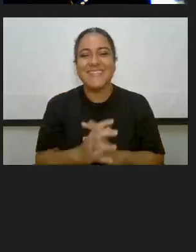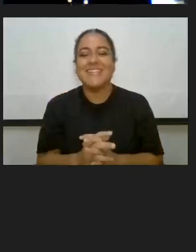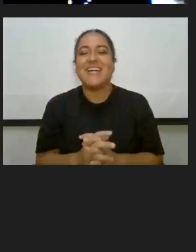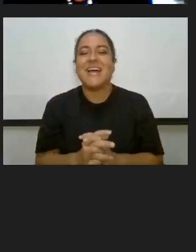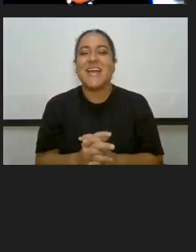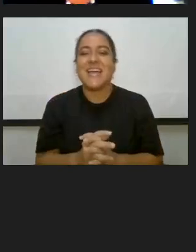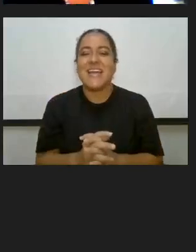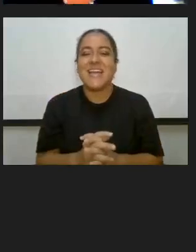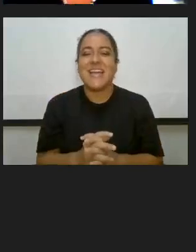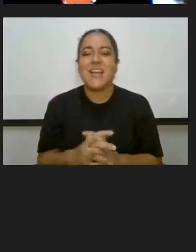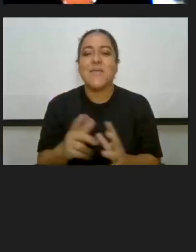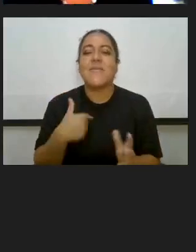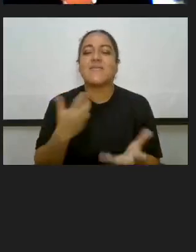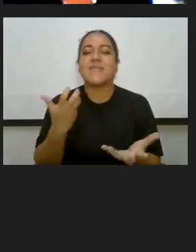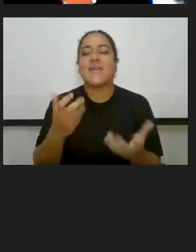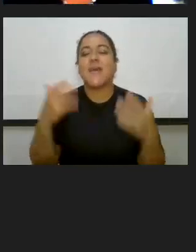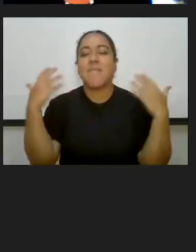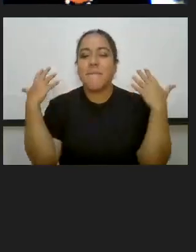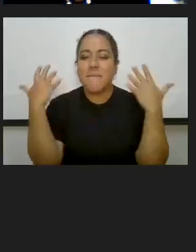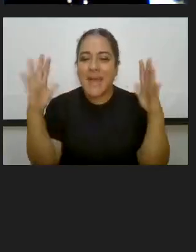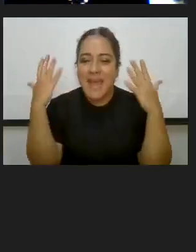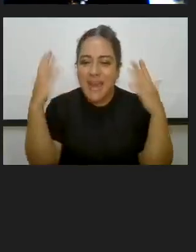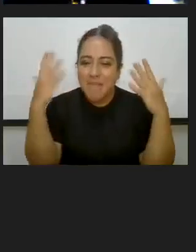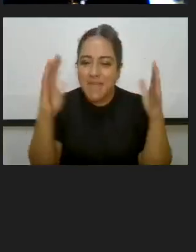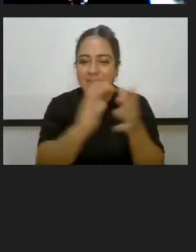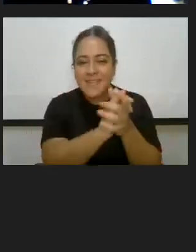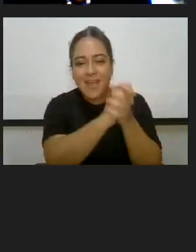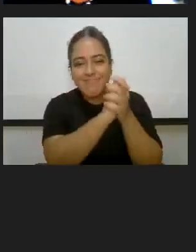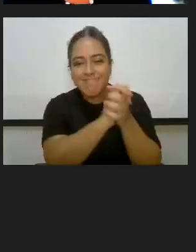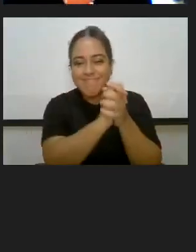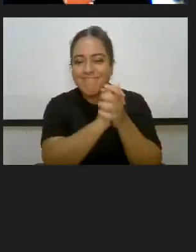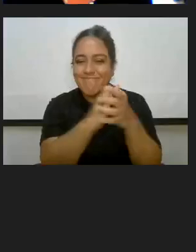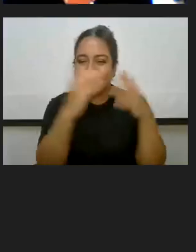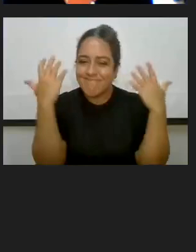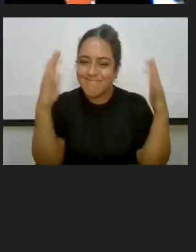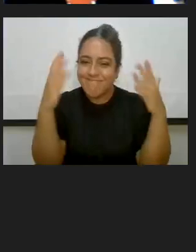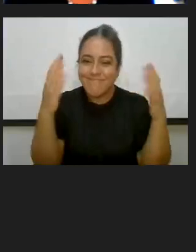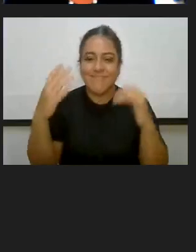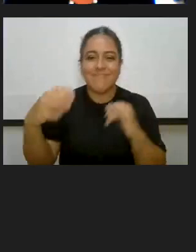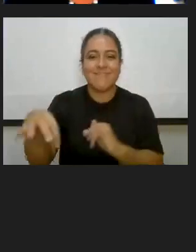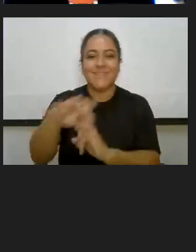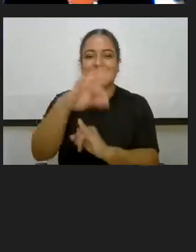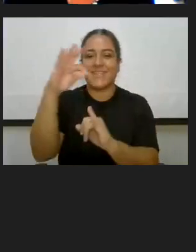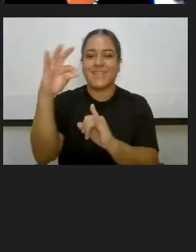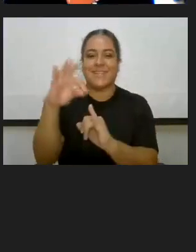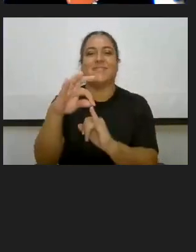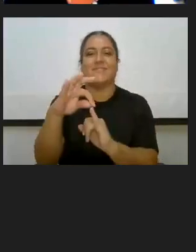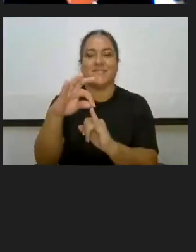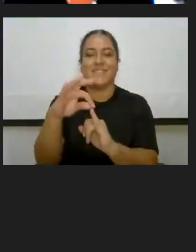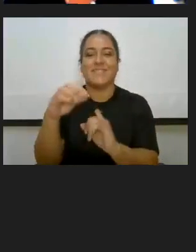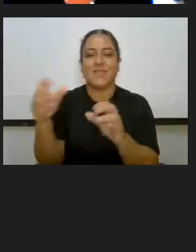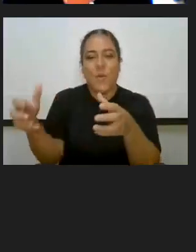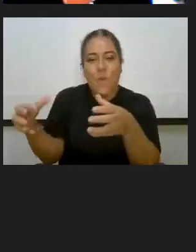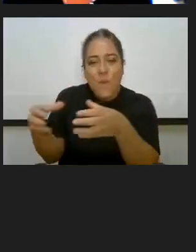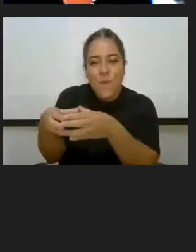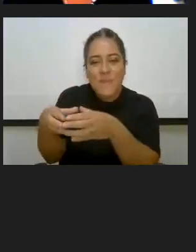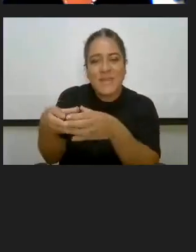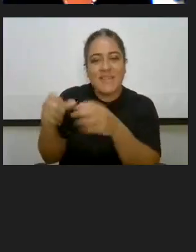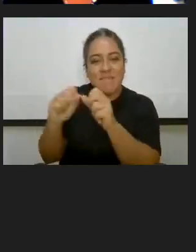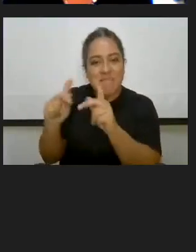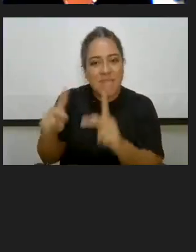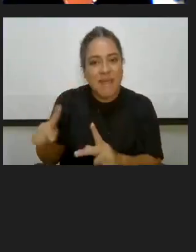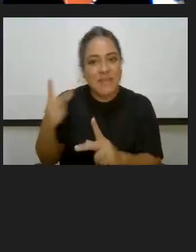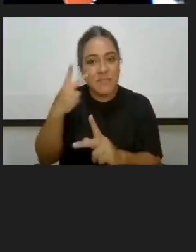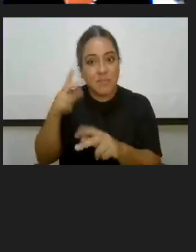eu não posso deixar de parabenizar o Instituto e o Comitê pela realização